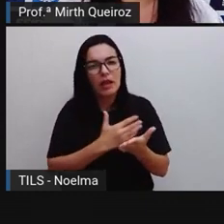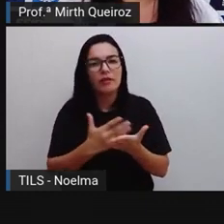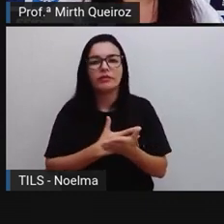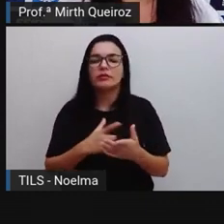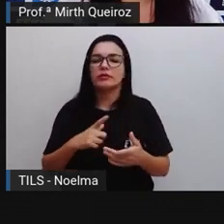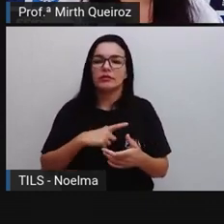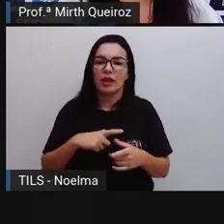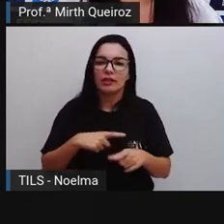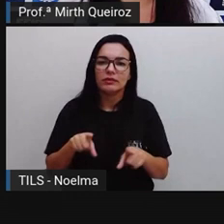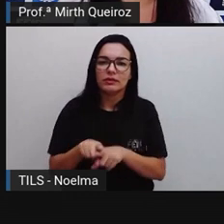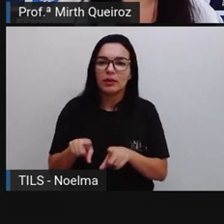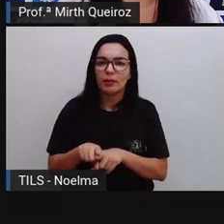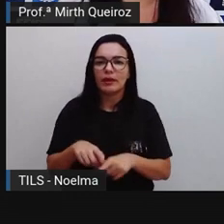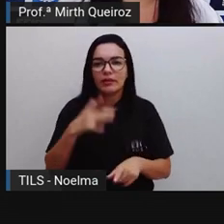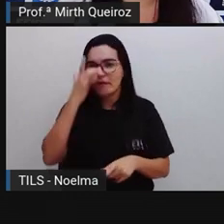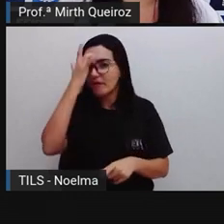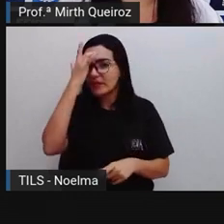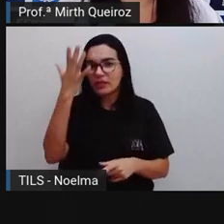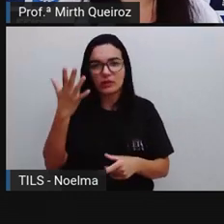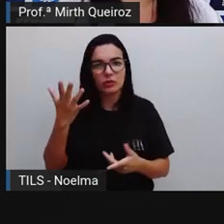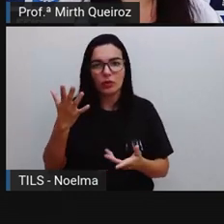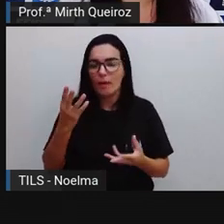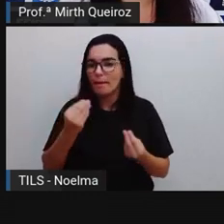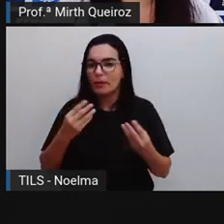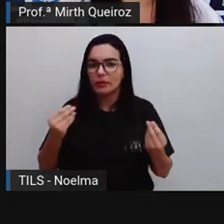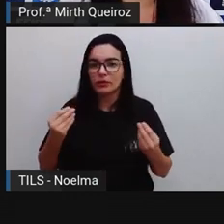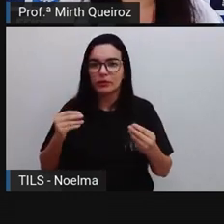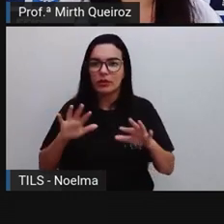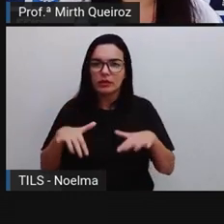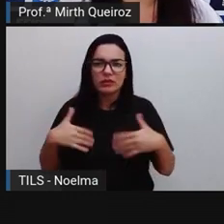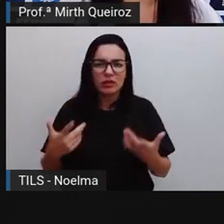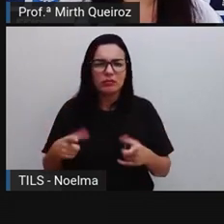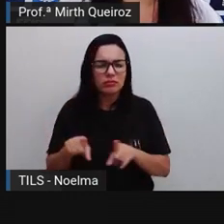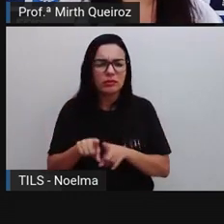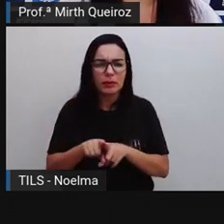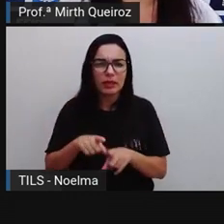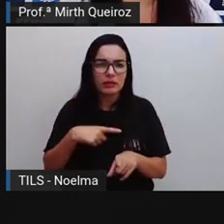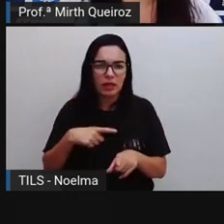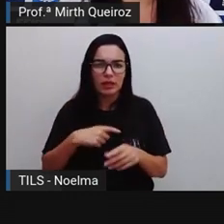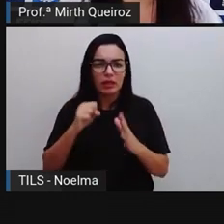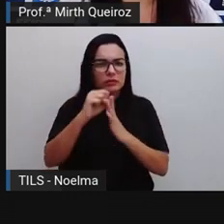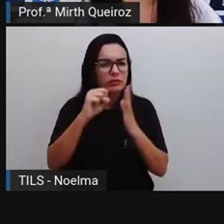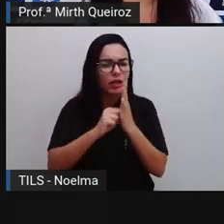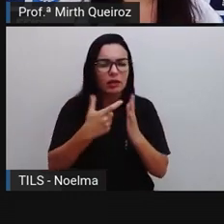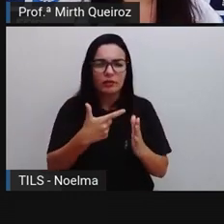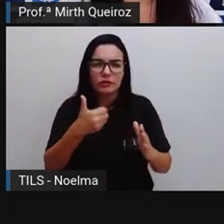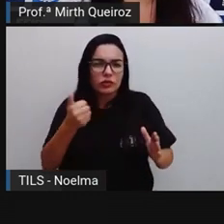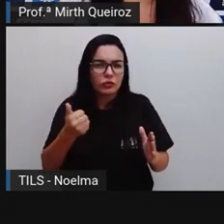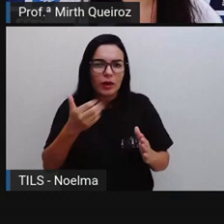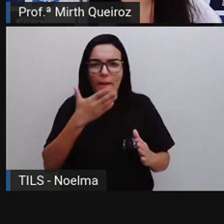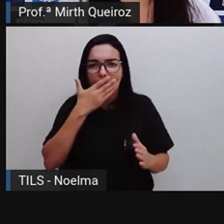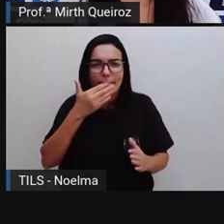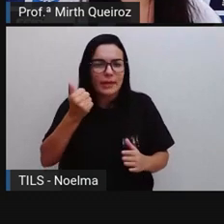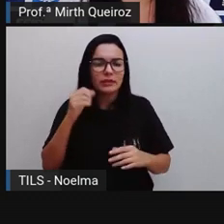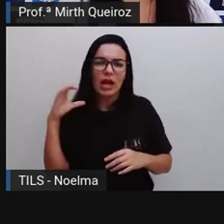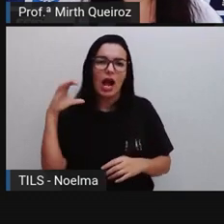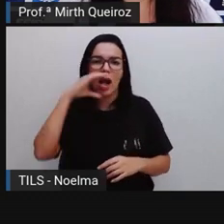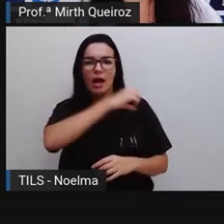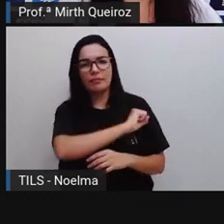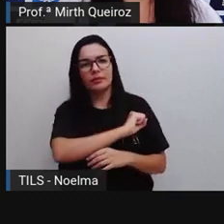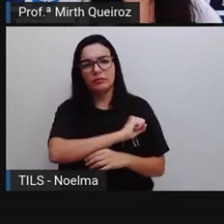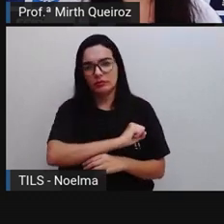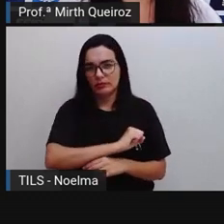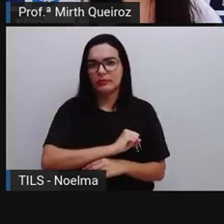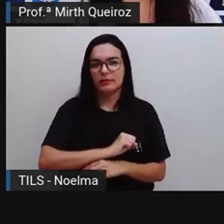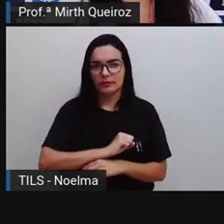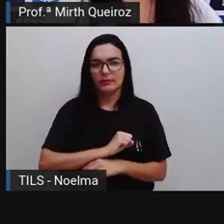facilitou bastante aí para a gente, né? Fora que a gente vai ter essa resposta de forma bem mais rápida, nós